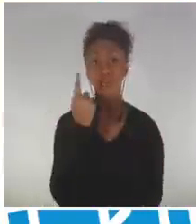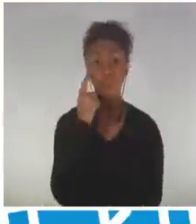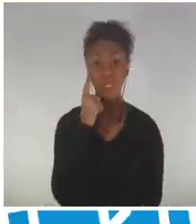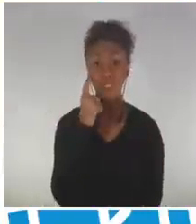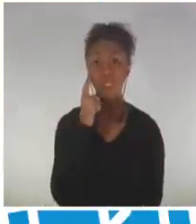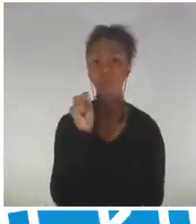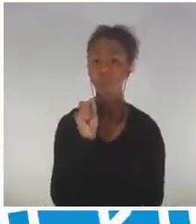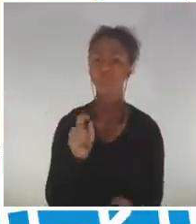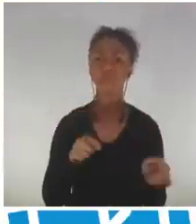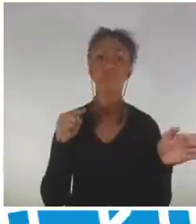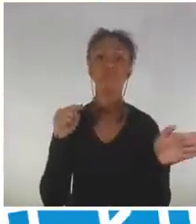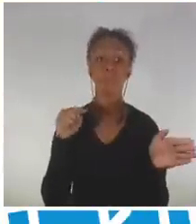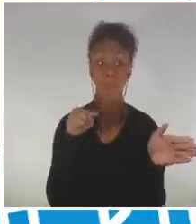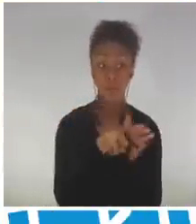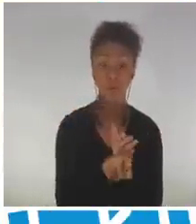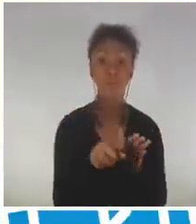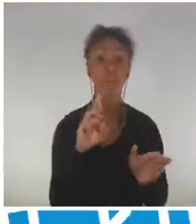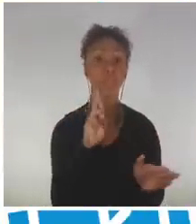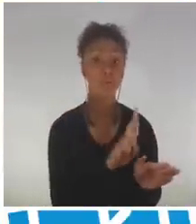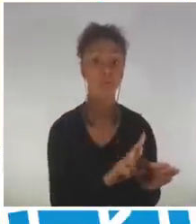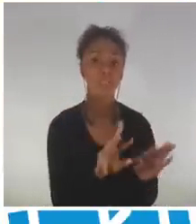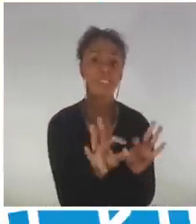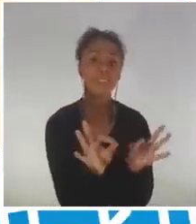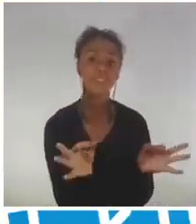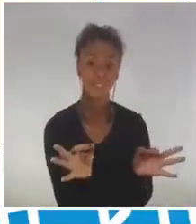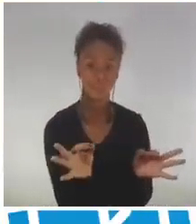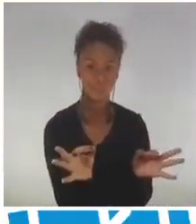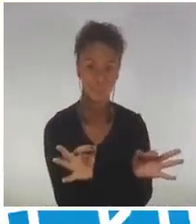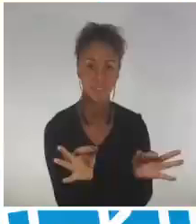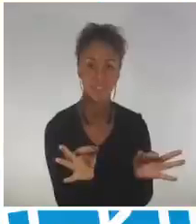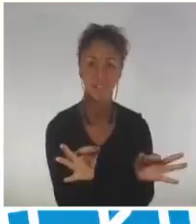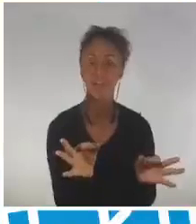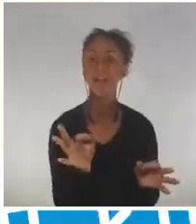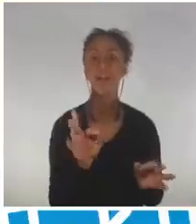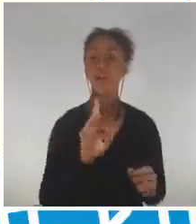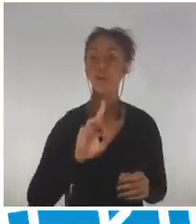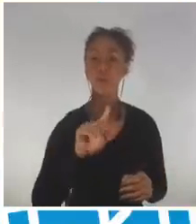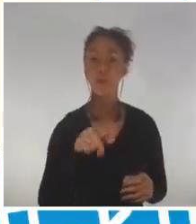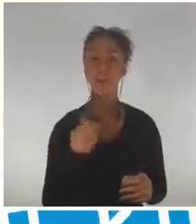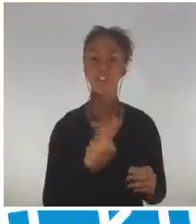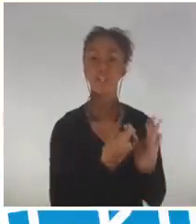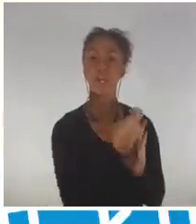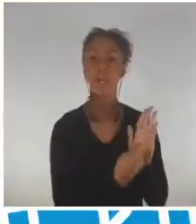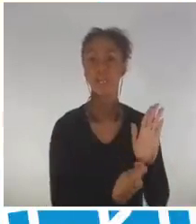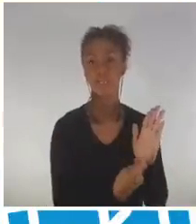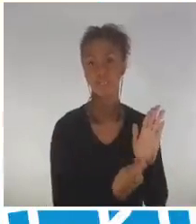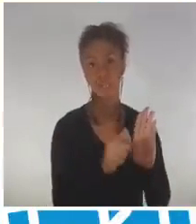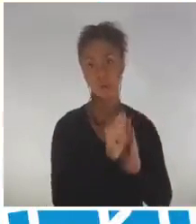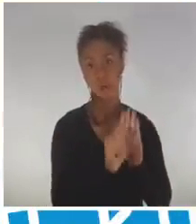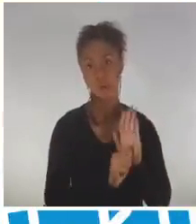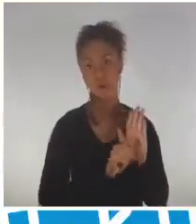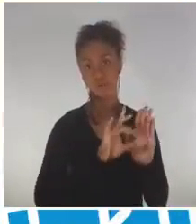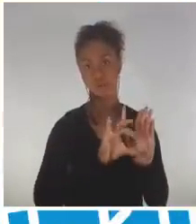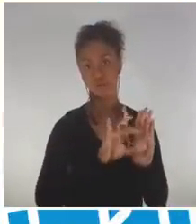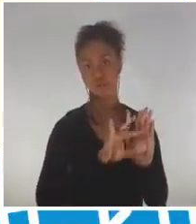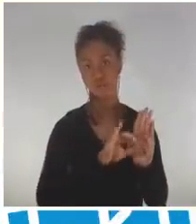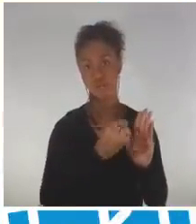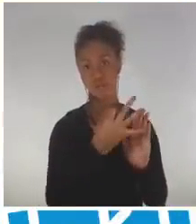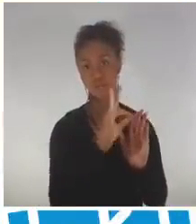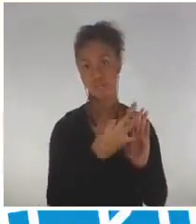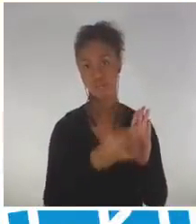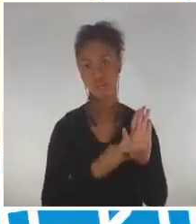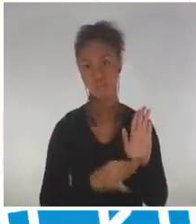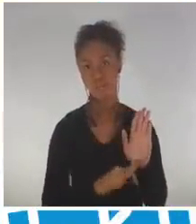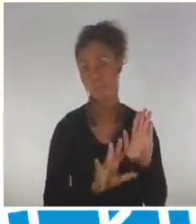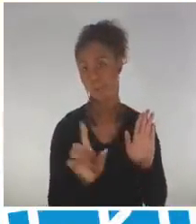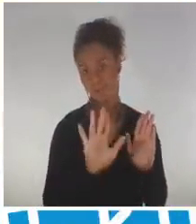simples, eu não estou achando que nós vamos poder corrigir redações por algoritmo, não é isso? Mas com